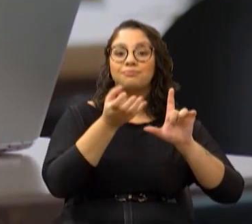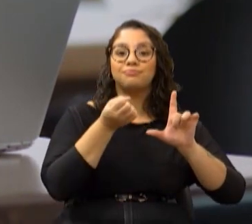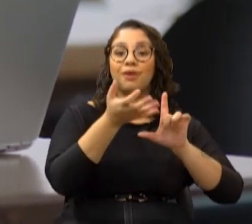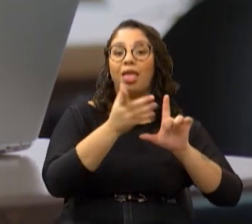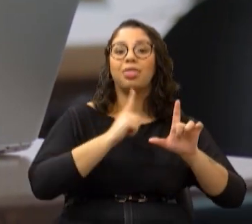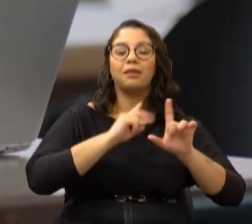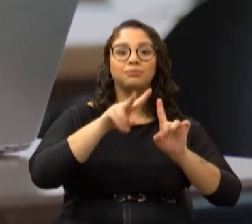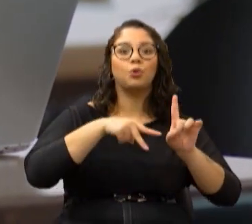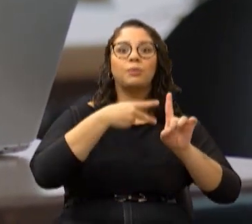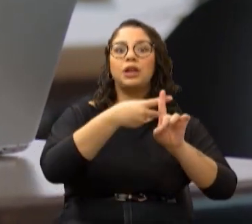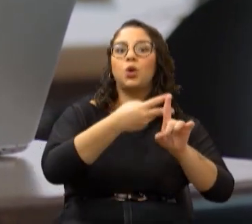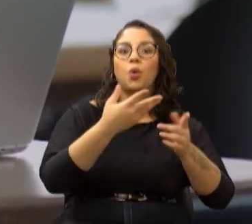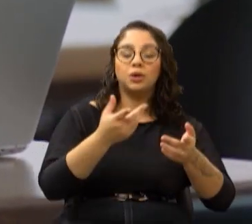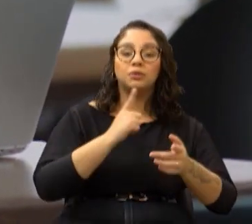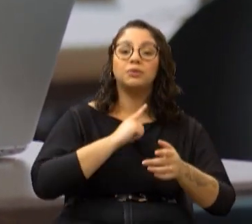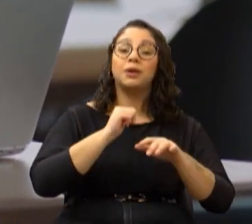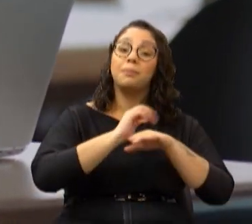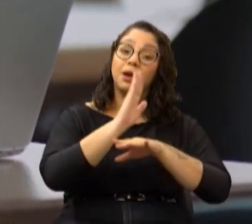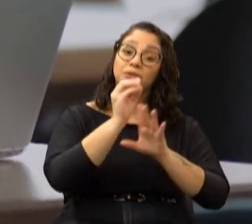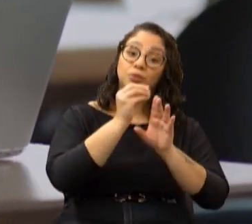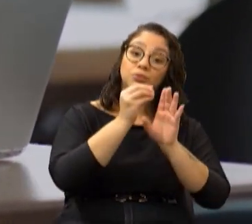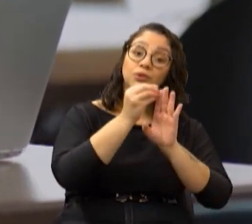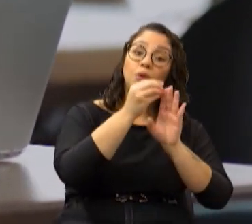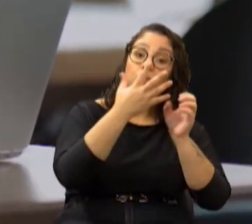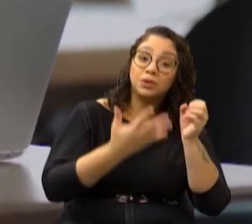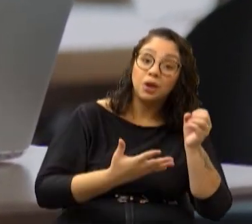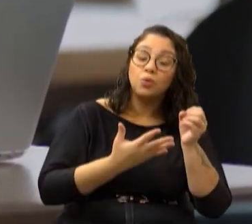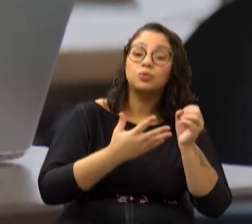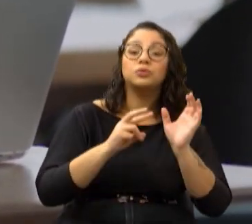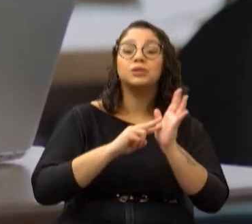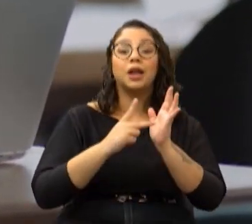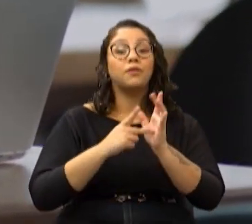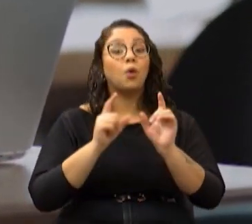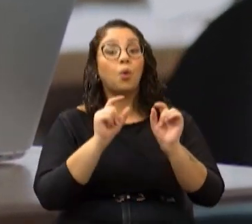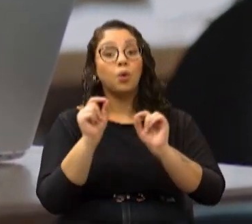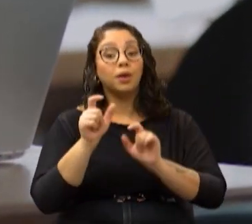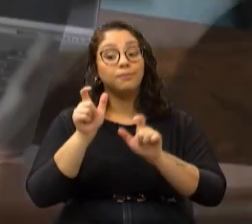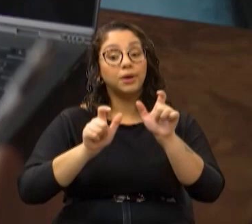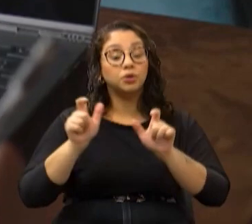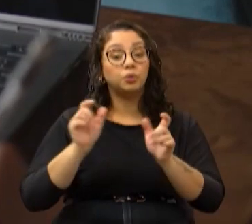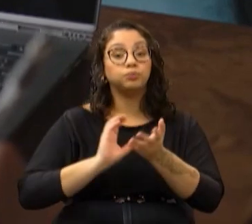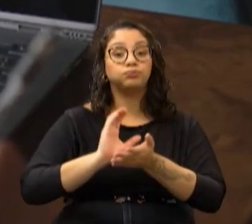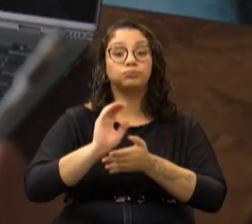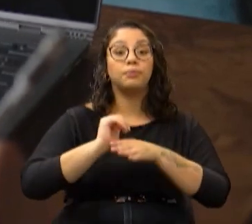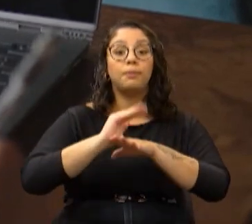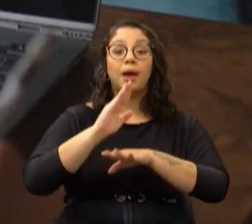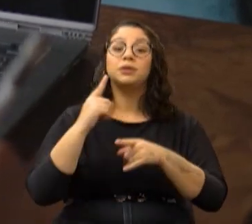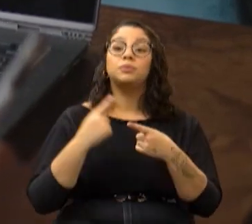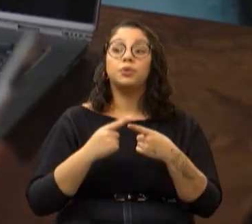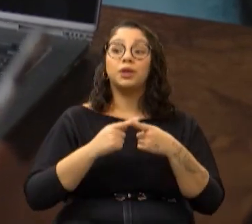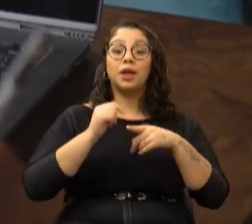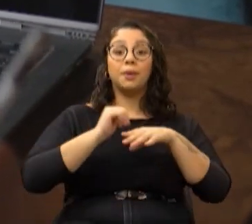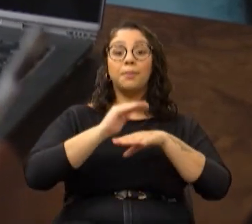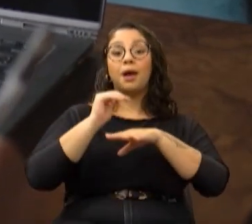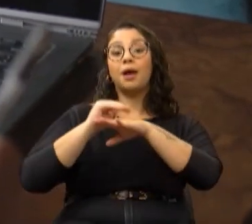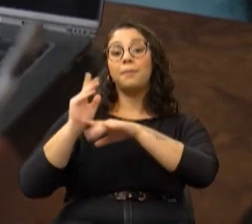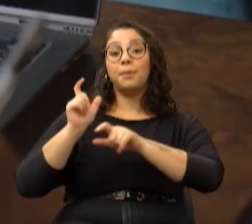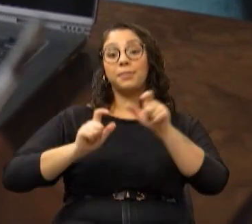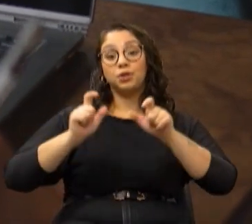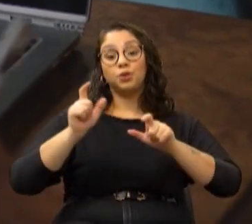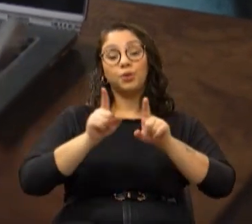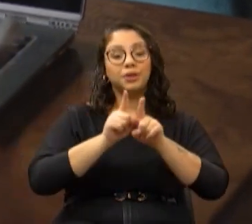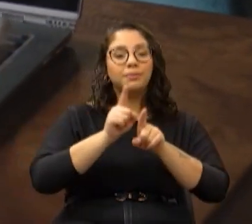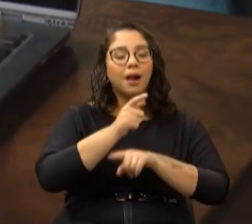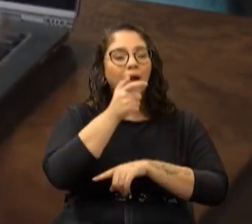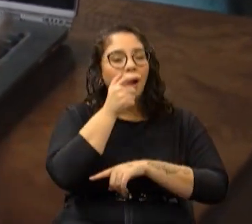ano. Então, como temos mais conteúdo, significativamente o número de investidores ele vai aumentar, porque são mais pessoas consumindo